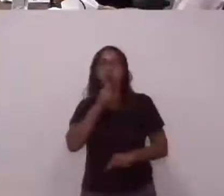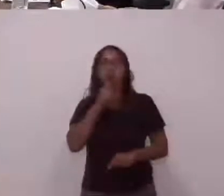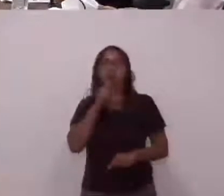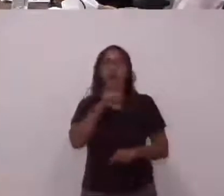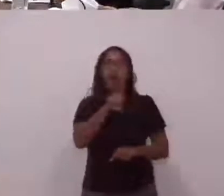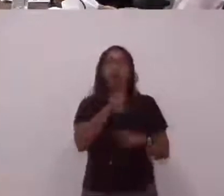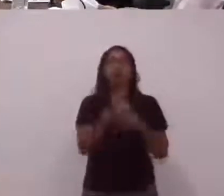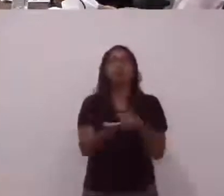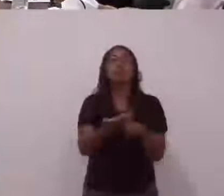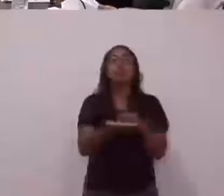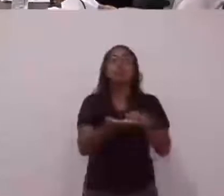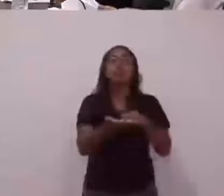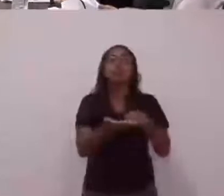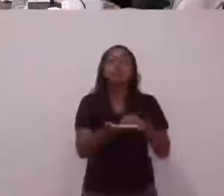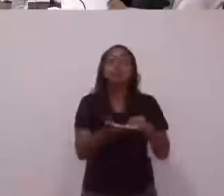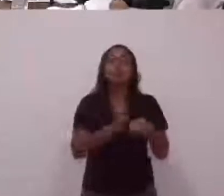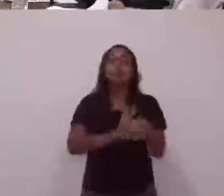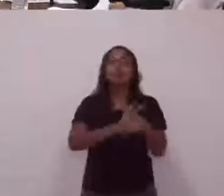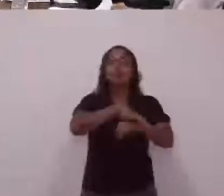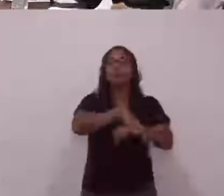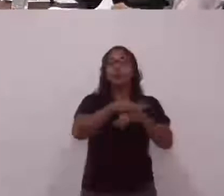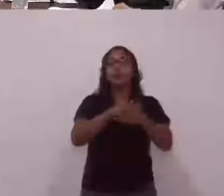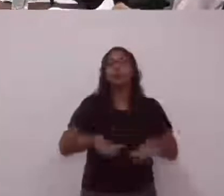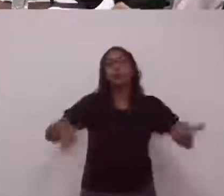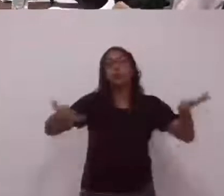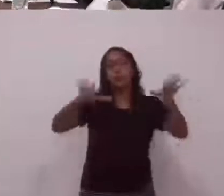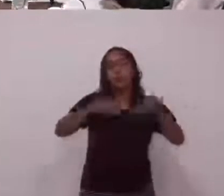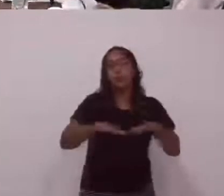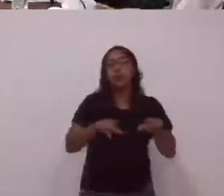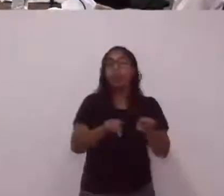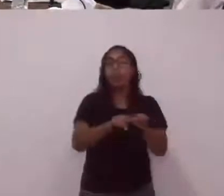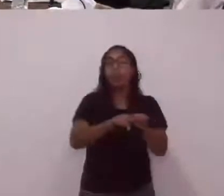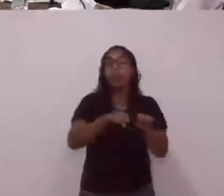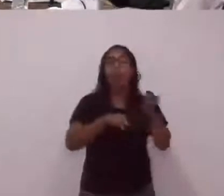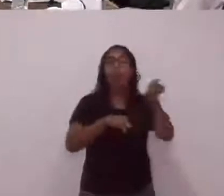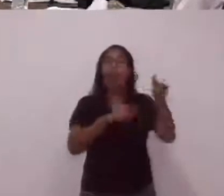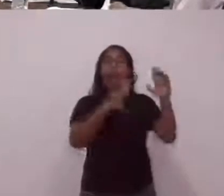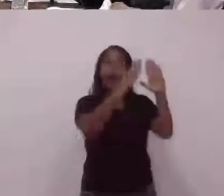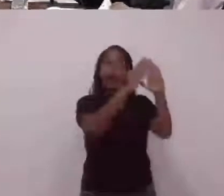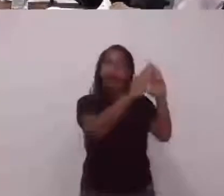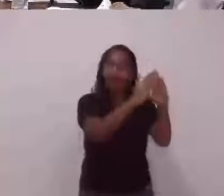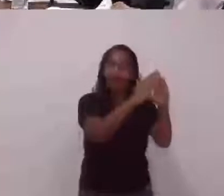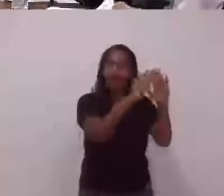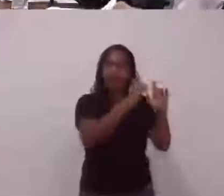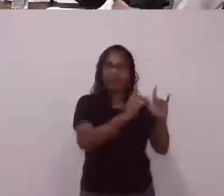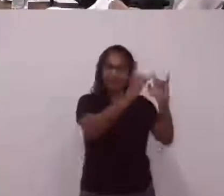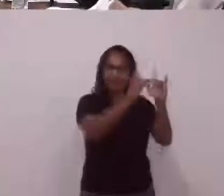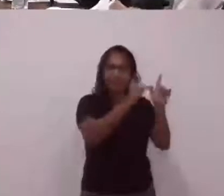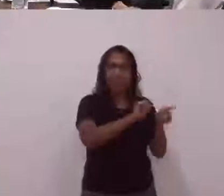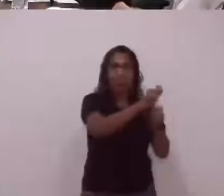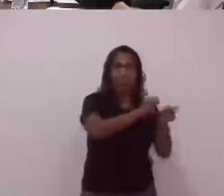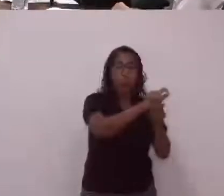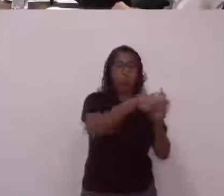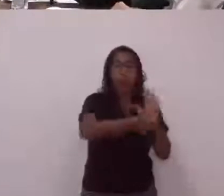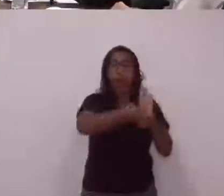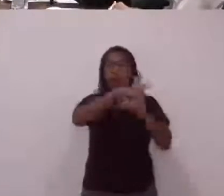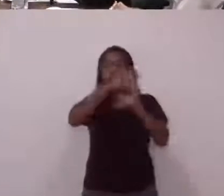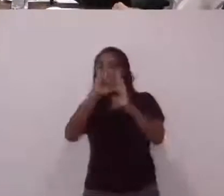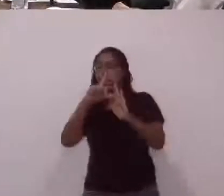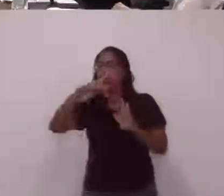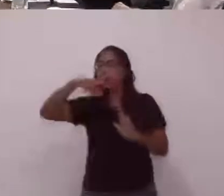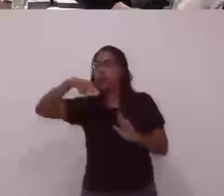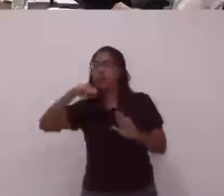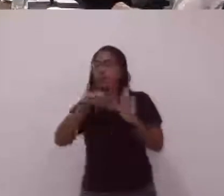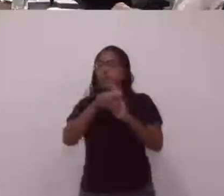E sem conhecer formalmente as condições exigidas por esse órgão estadual para a instalação da